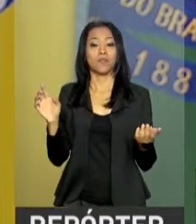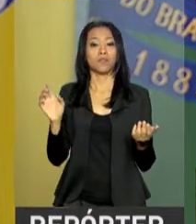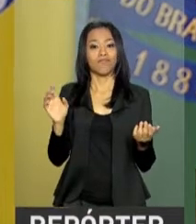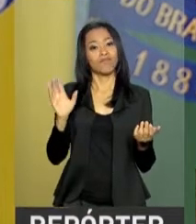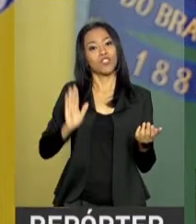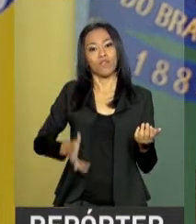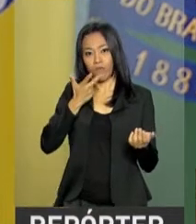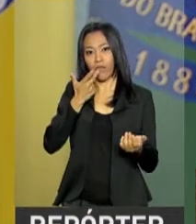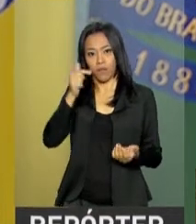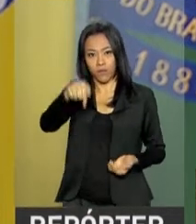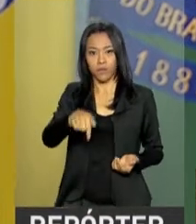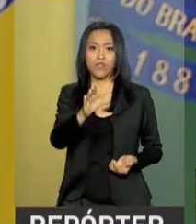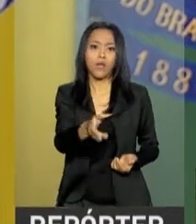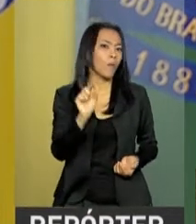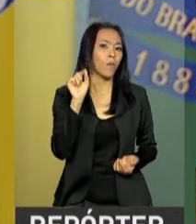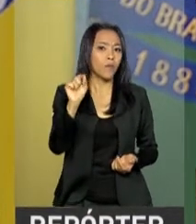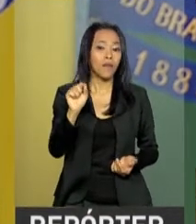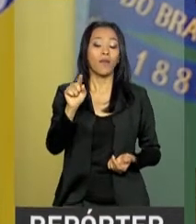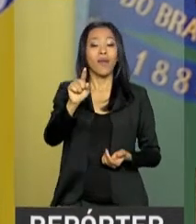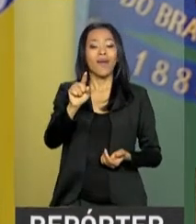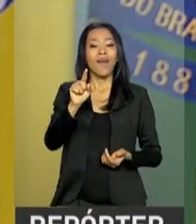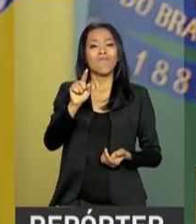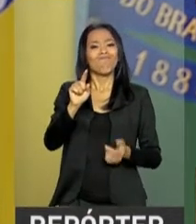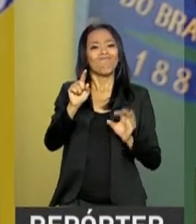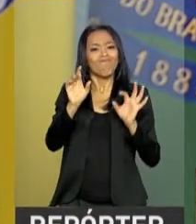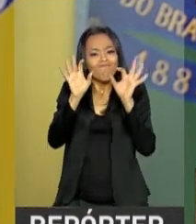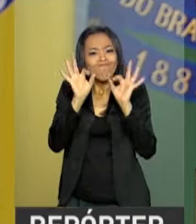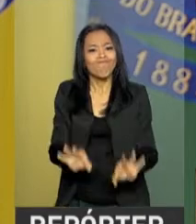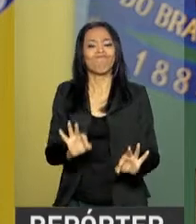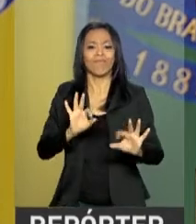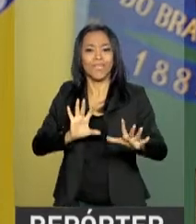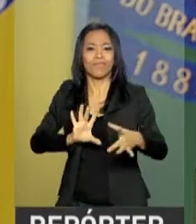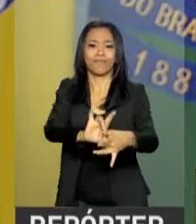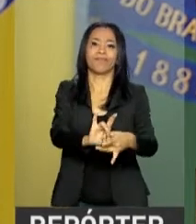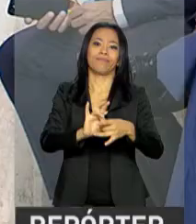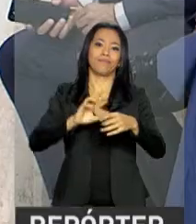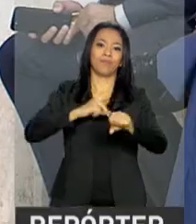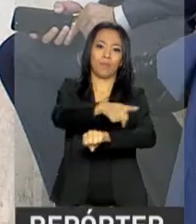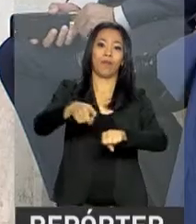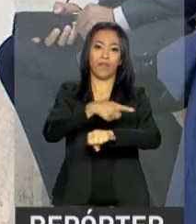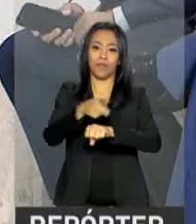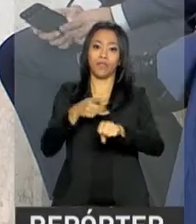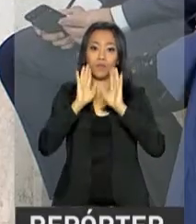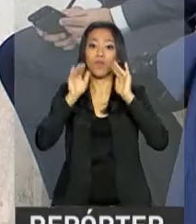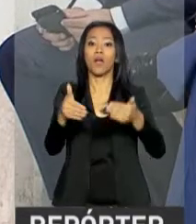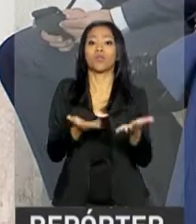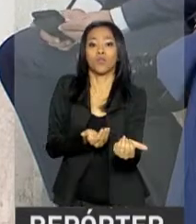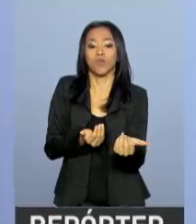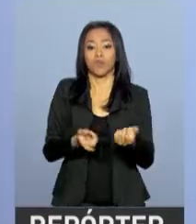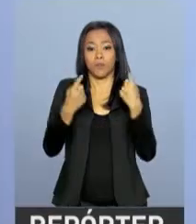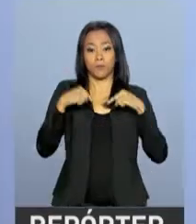como ficou dito aqui uma abordagem verdadeiramente nacional para os nossos jovens uma política de estado que